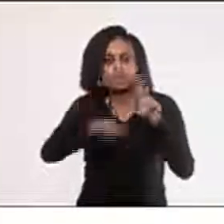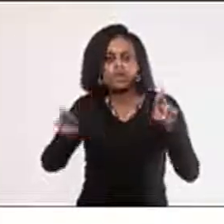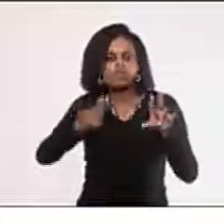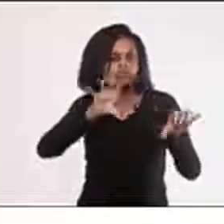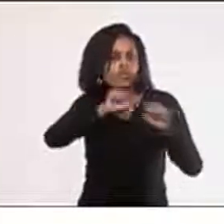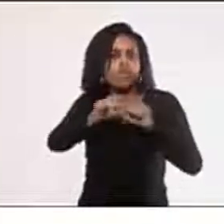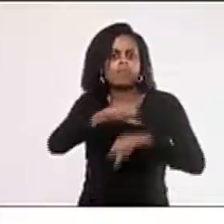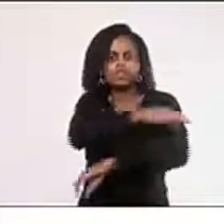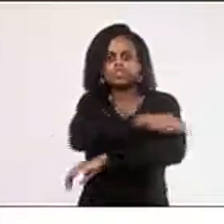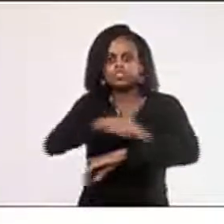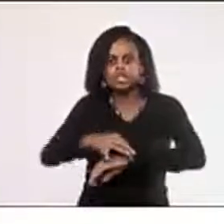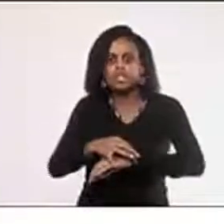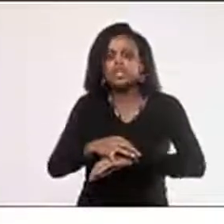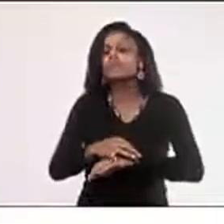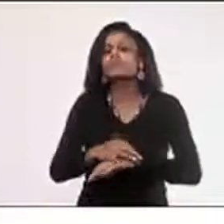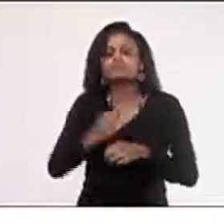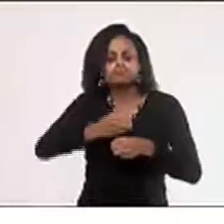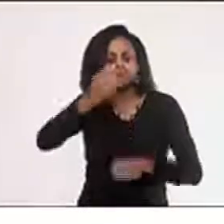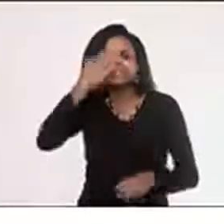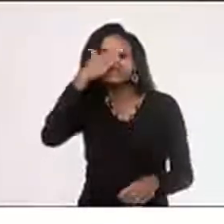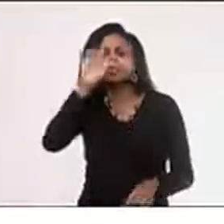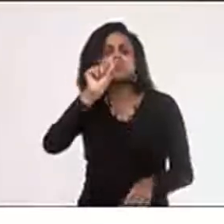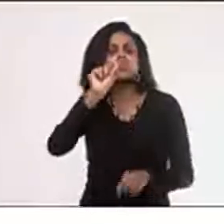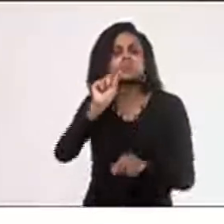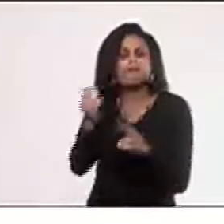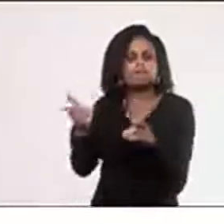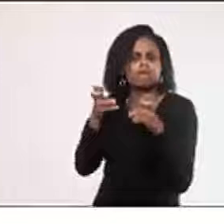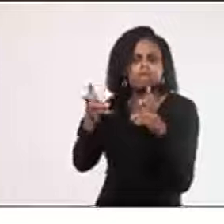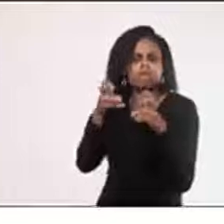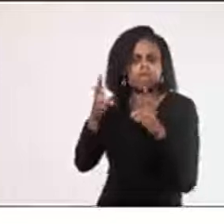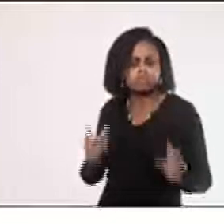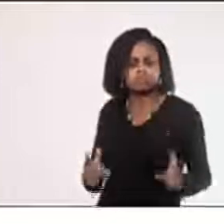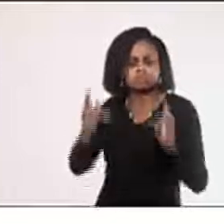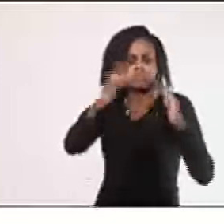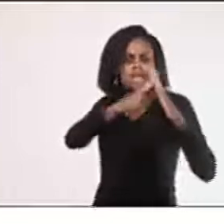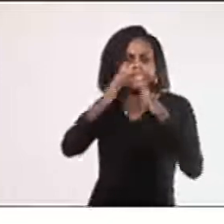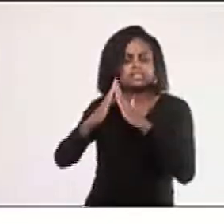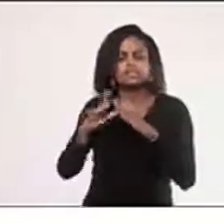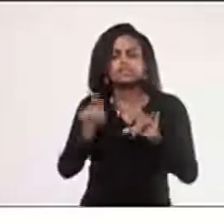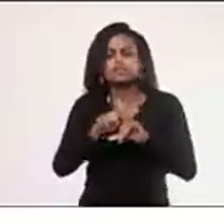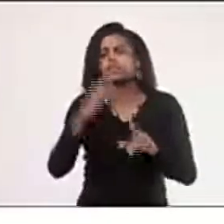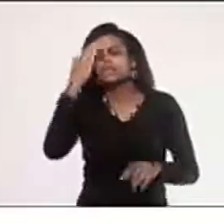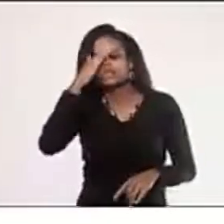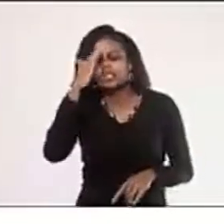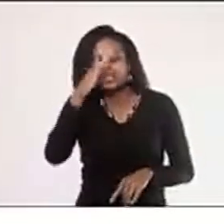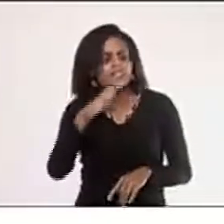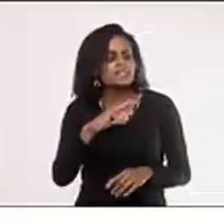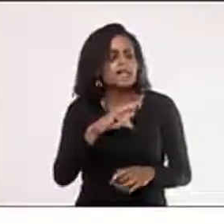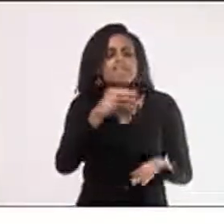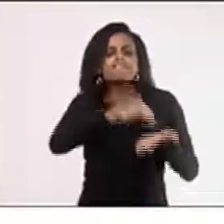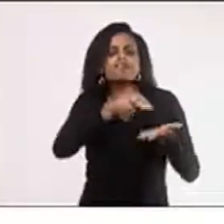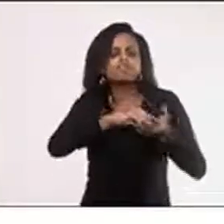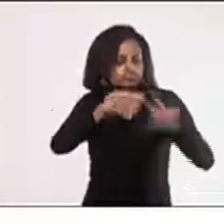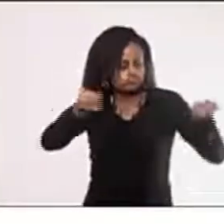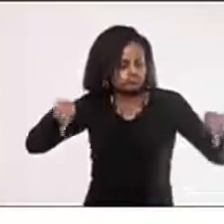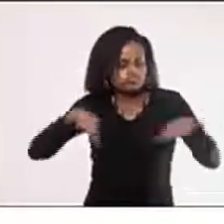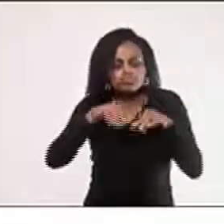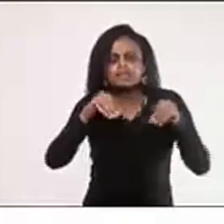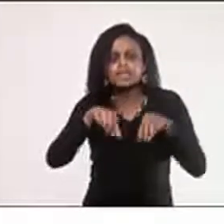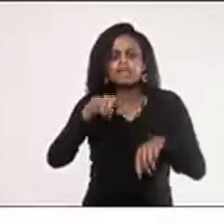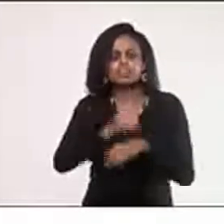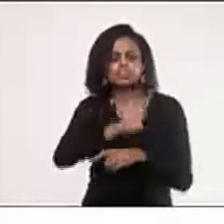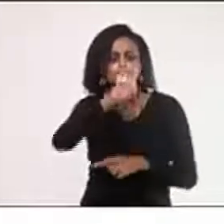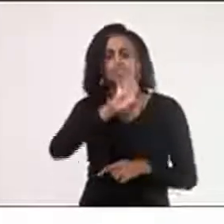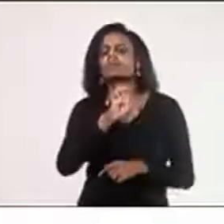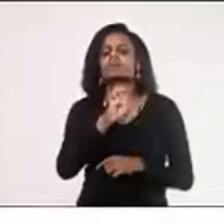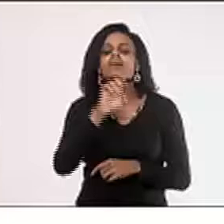que é a especulação imobiliária, entender o que é a falta de terras no nosso estado. É para isso